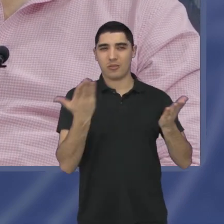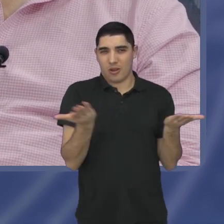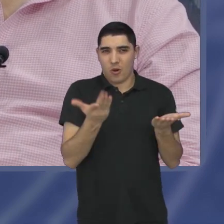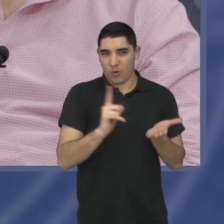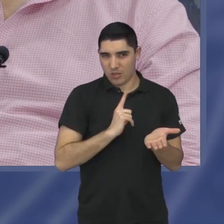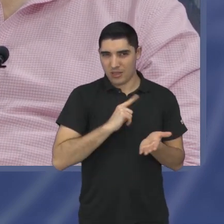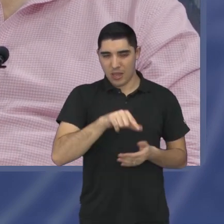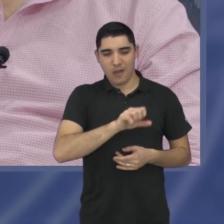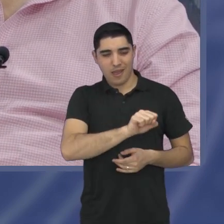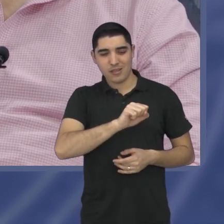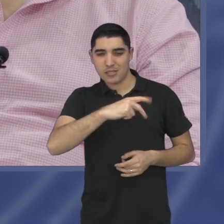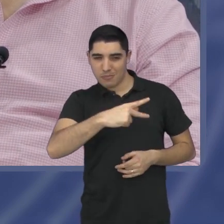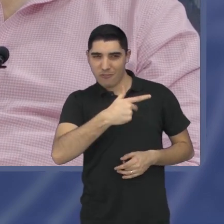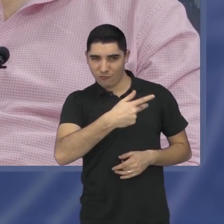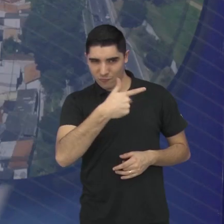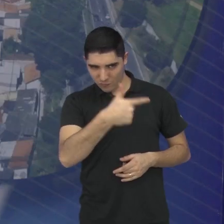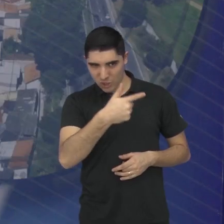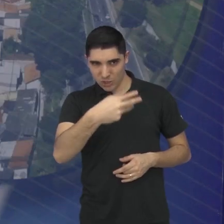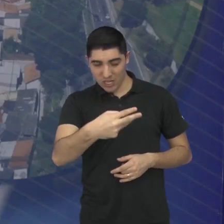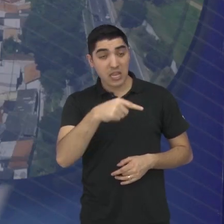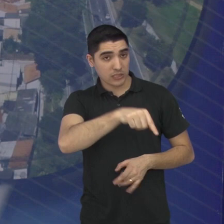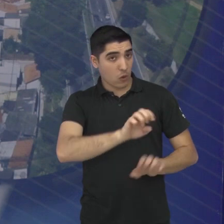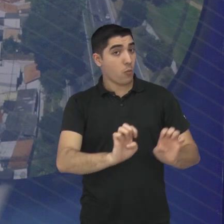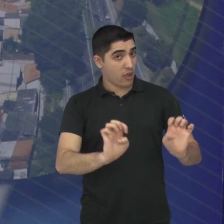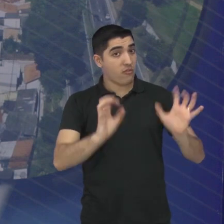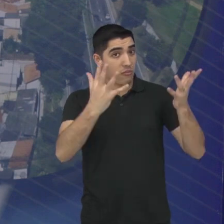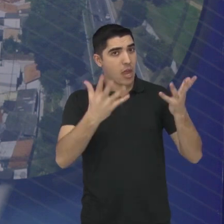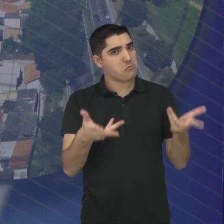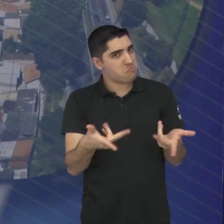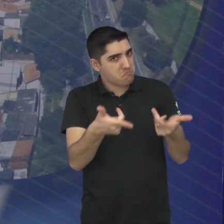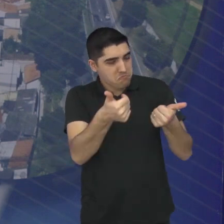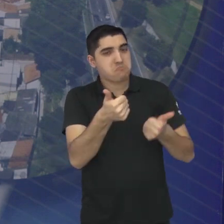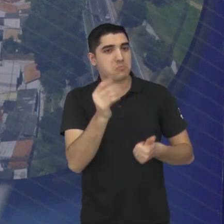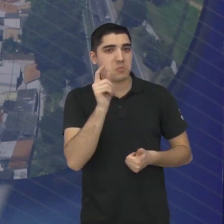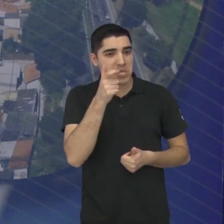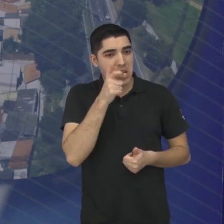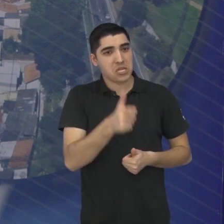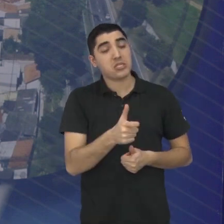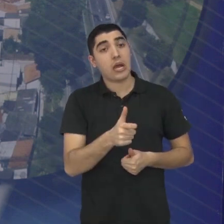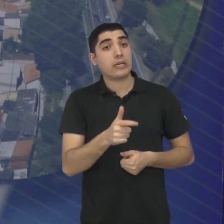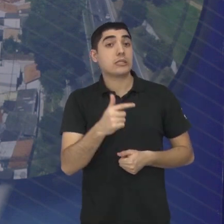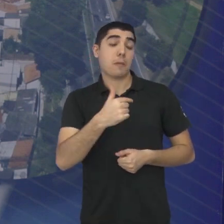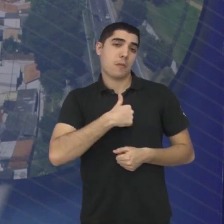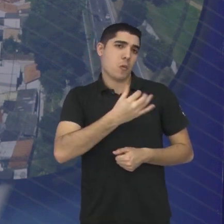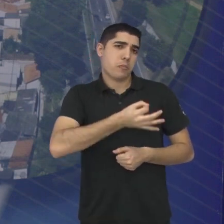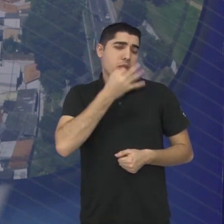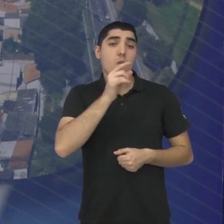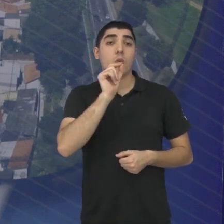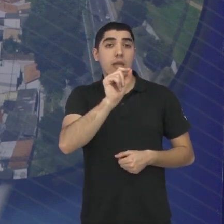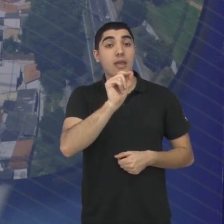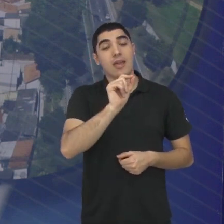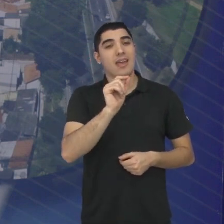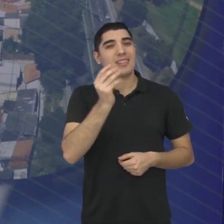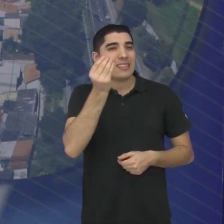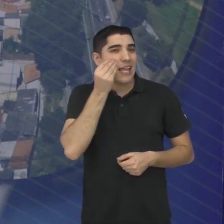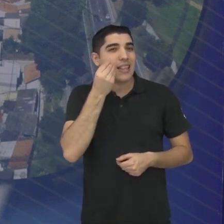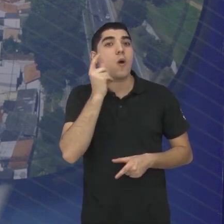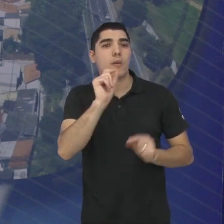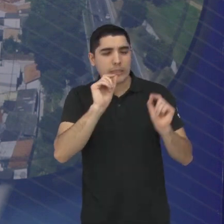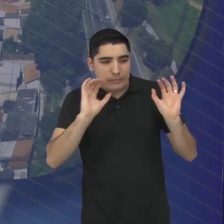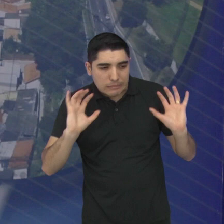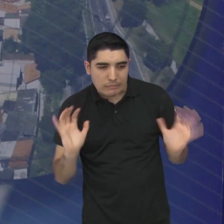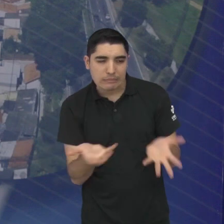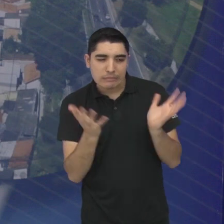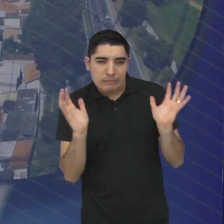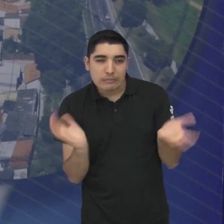aqui na cidade, o Space Studies Program, também é um evento bastante interessante para isso. Eu acho que principalmente para, de repente,